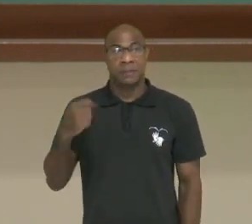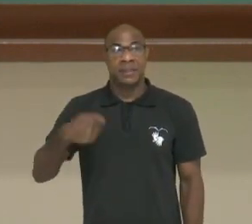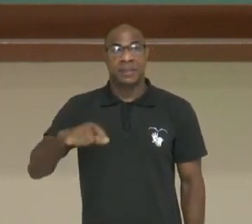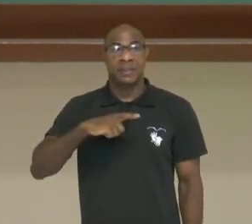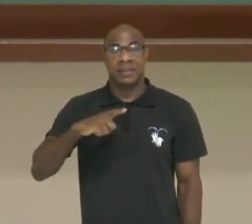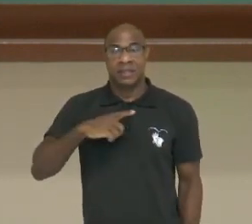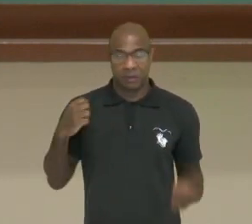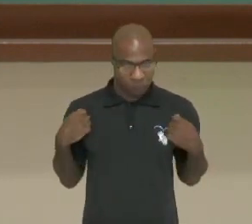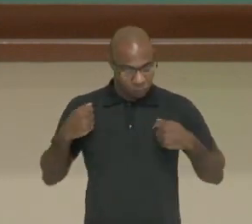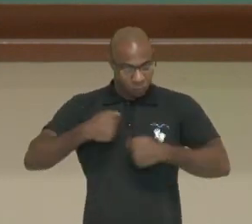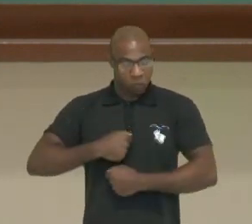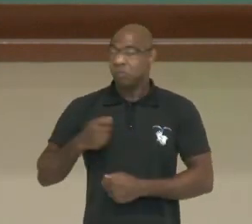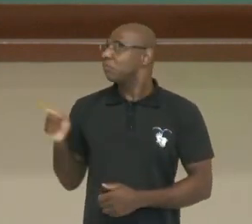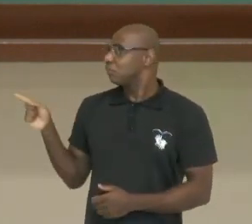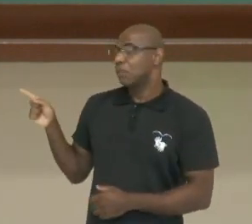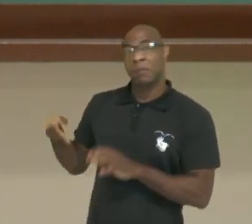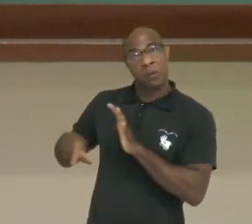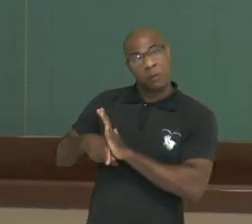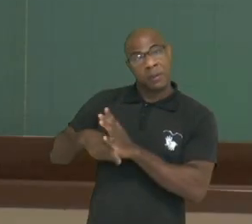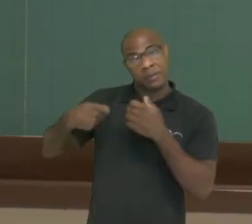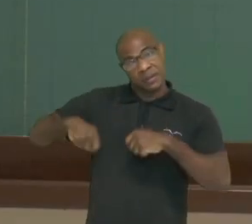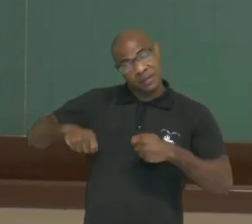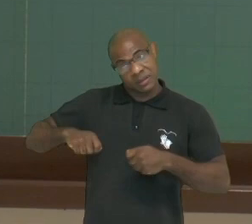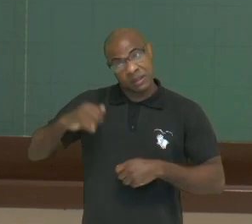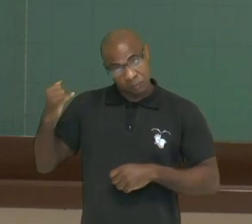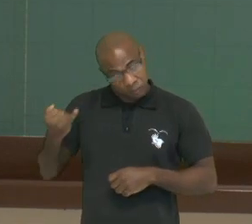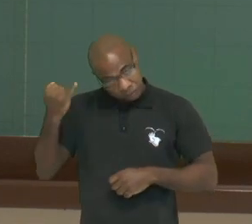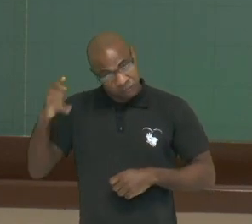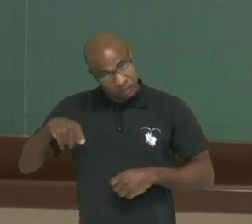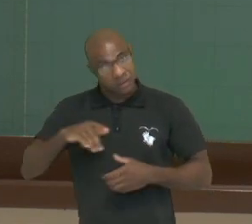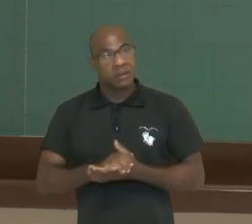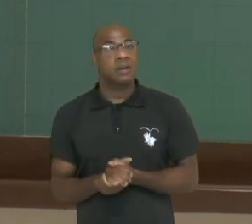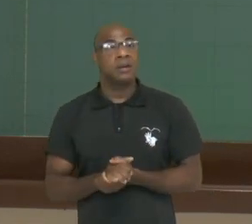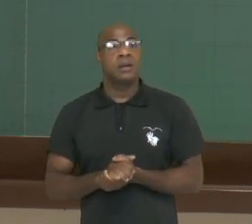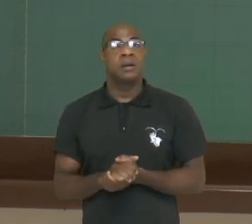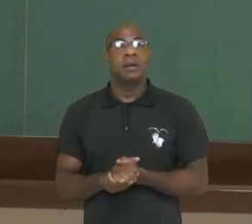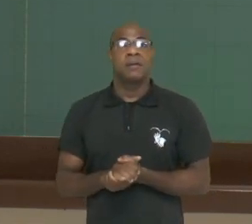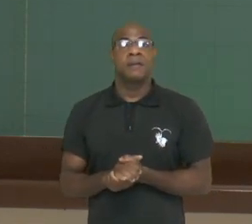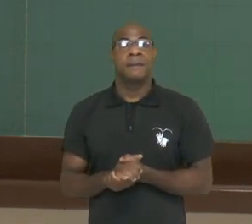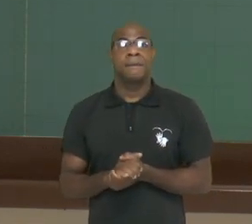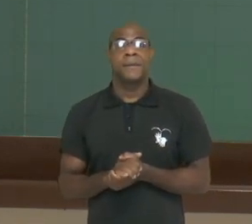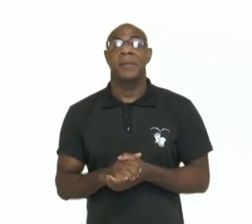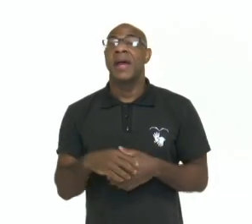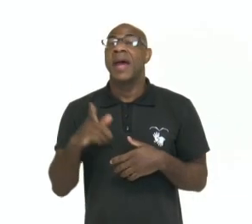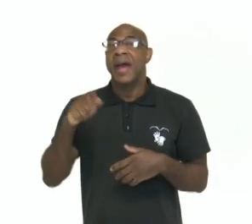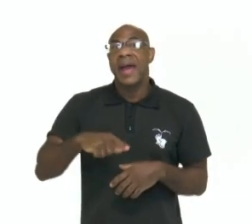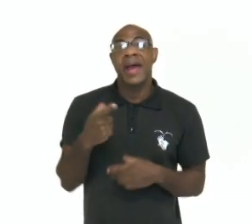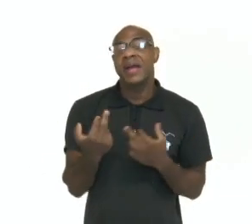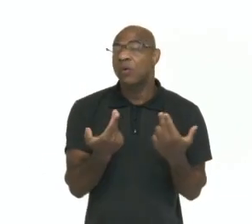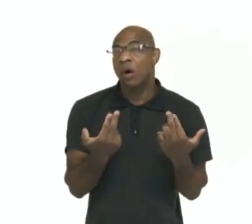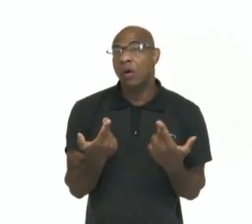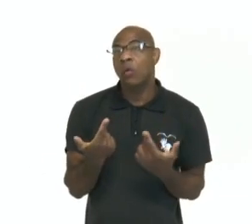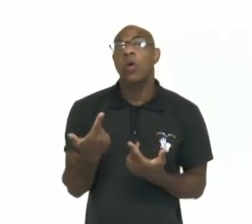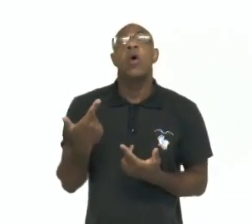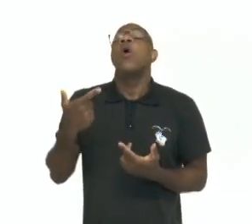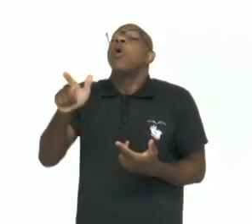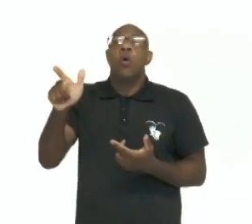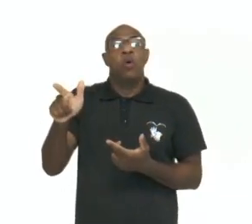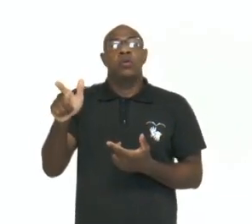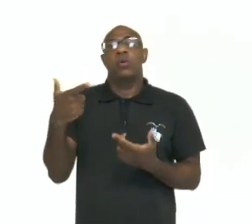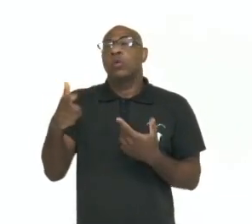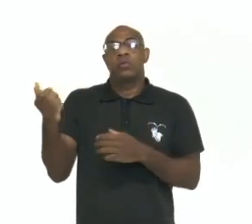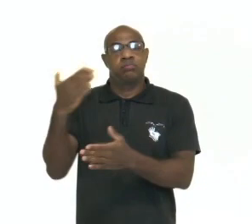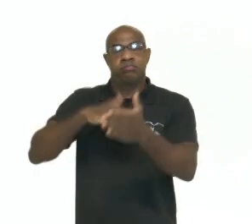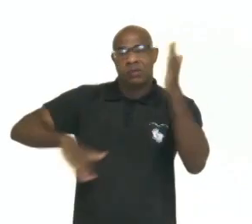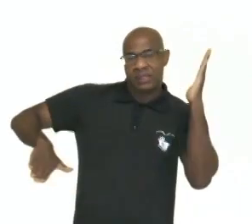essa vestimenta? O kimono do judô é igual aos usados em outras modalidades do